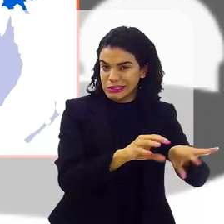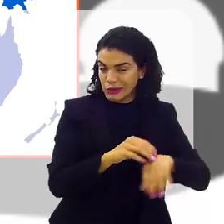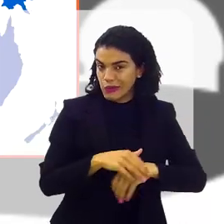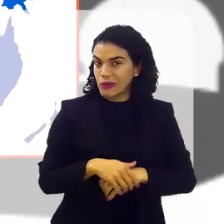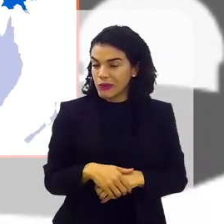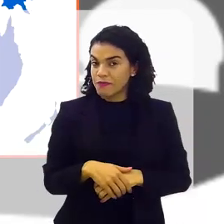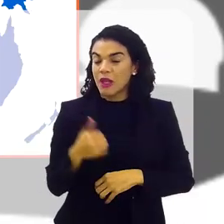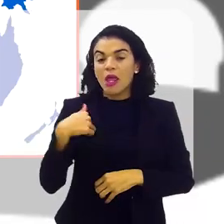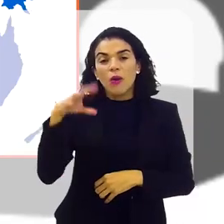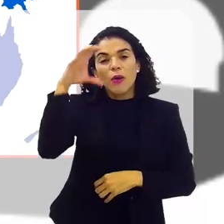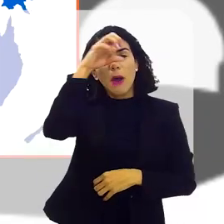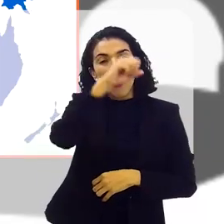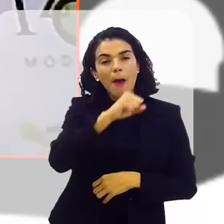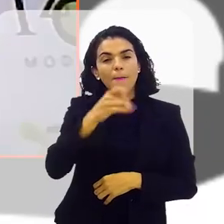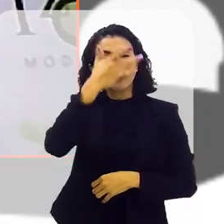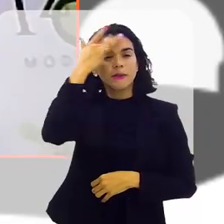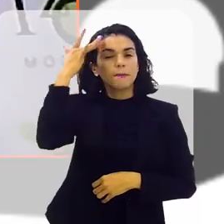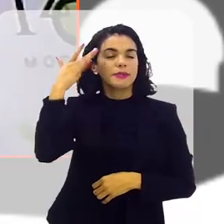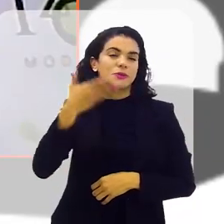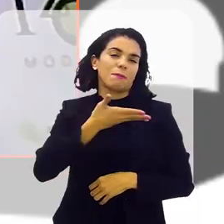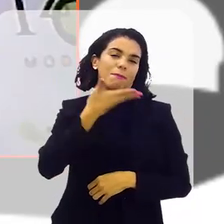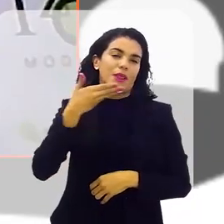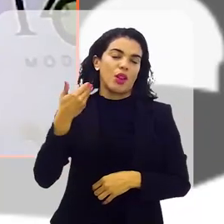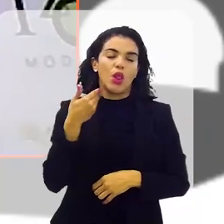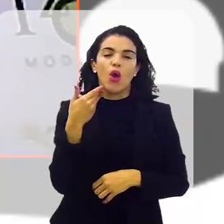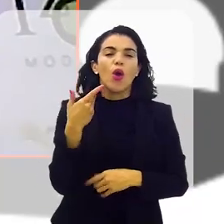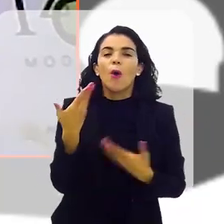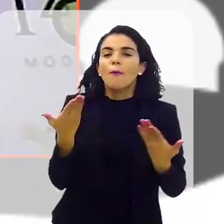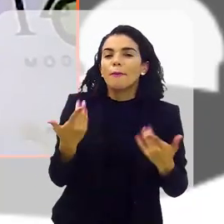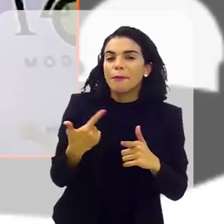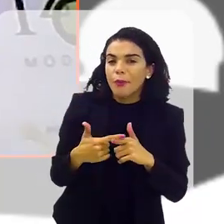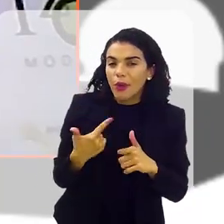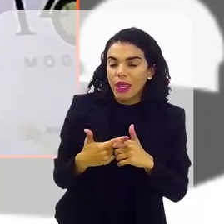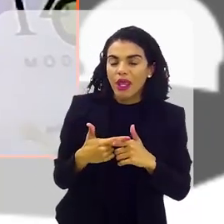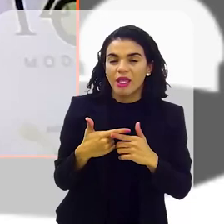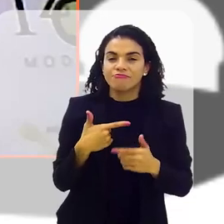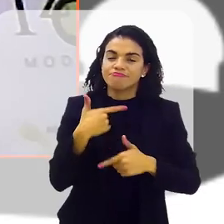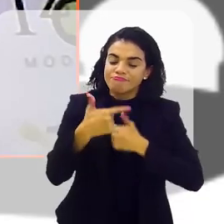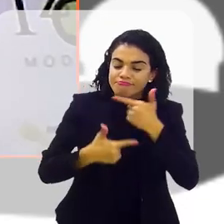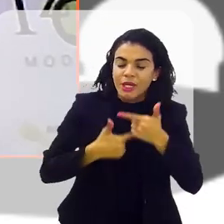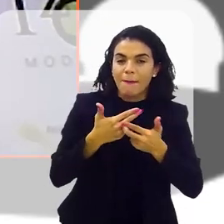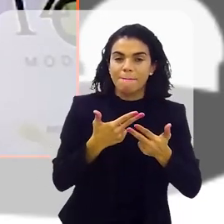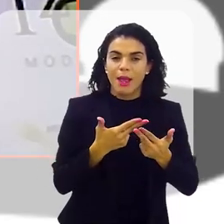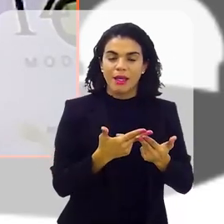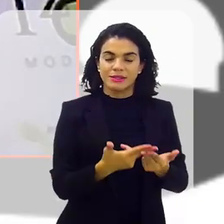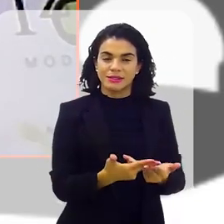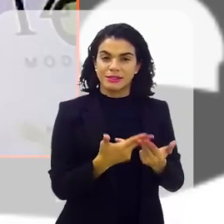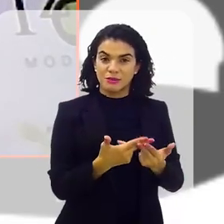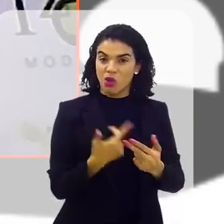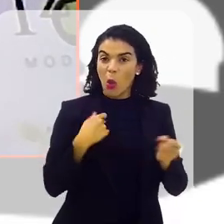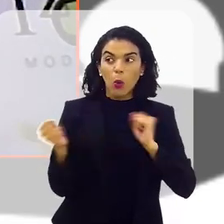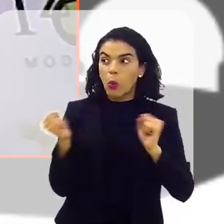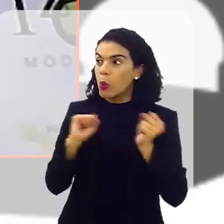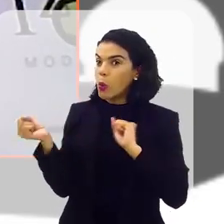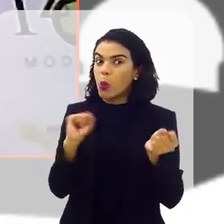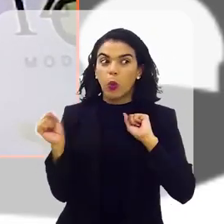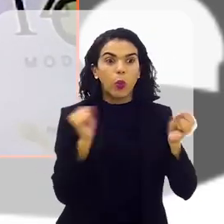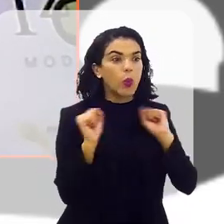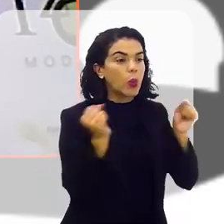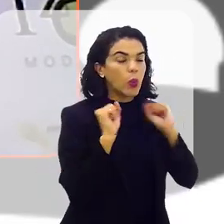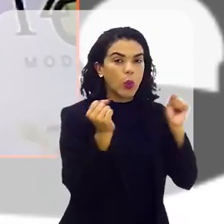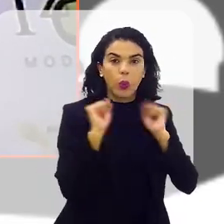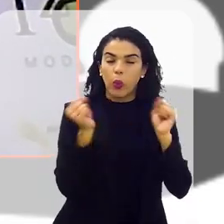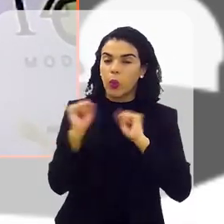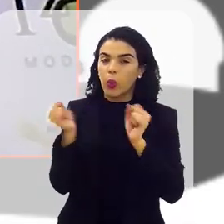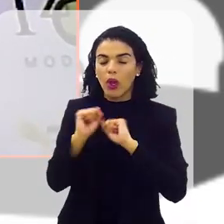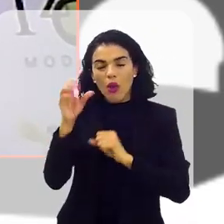eu aprendi a ser uma pessoa muito melhor no sentido de ter paciência porque eu sou um cara muito impaciente porque eu sou muito